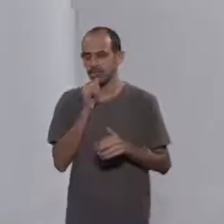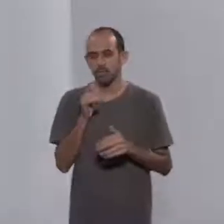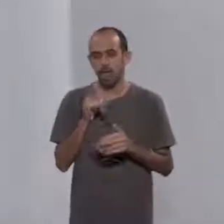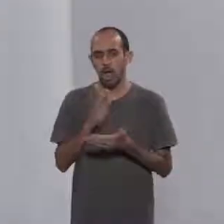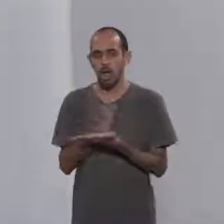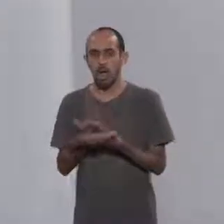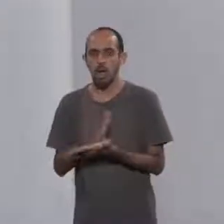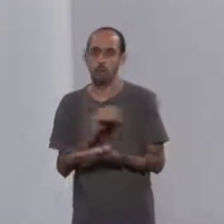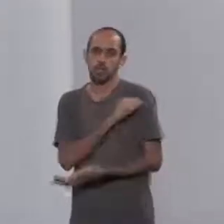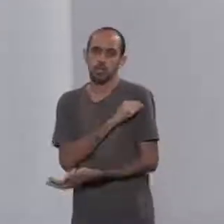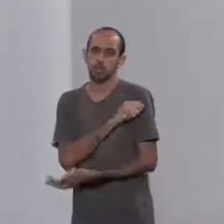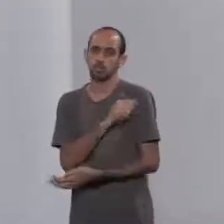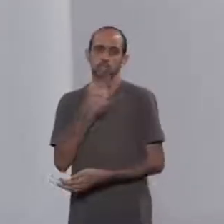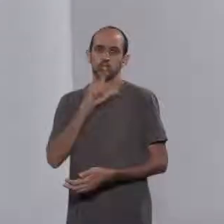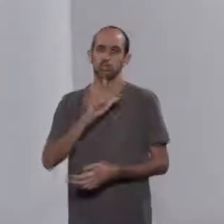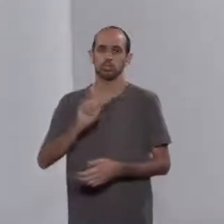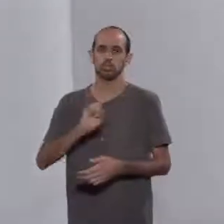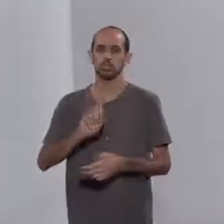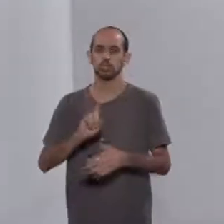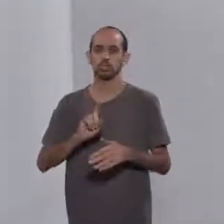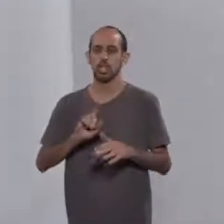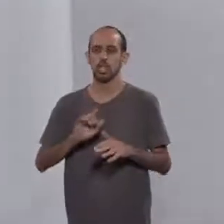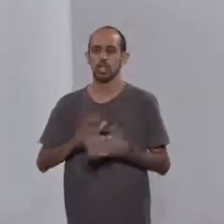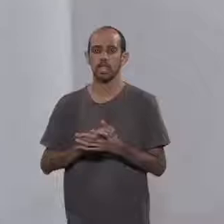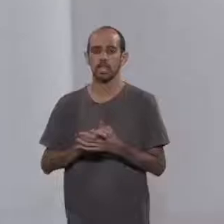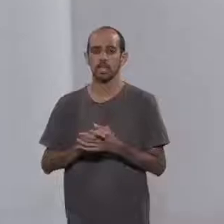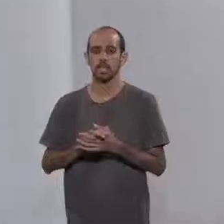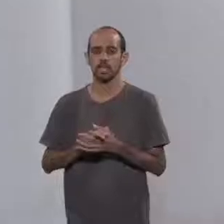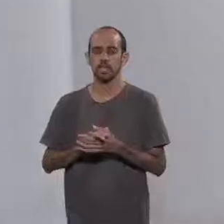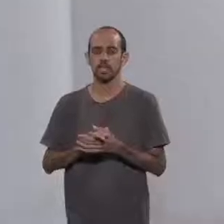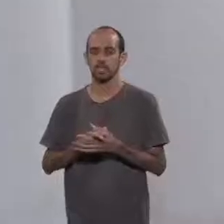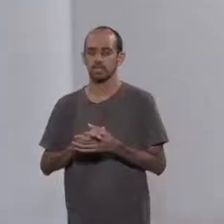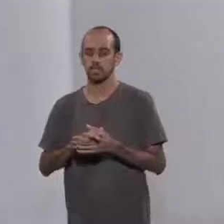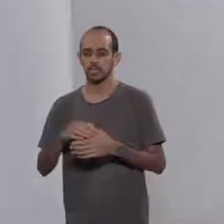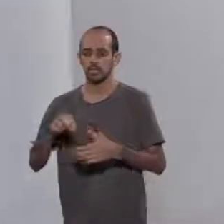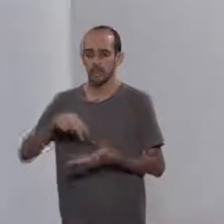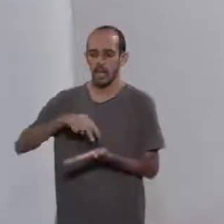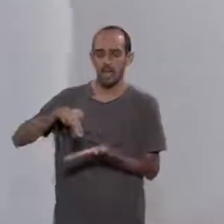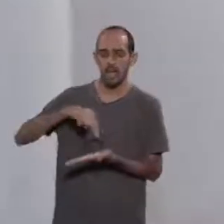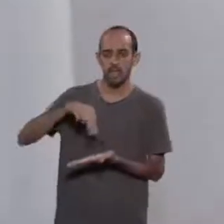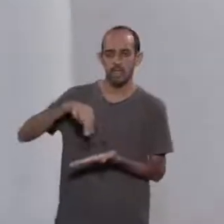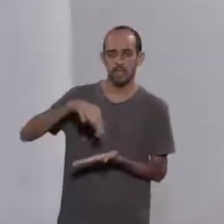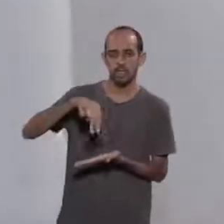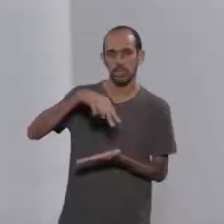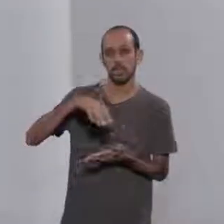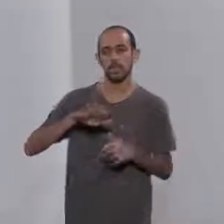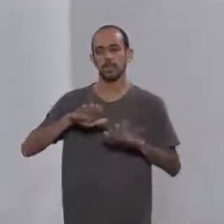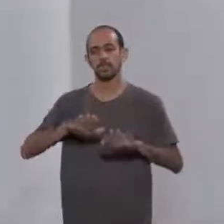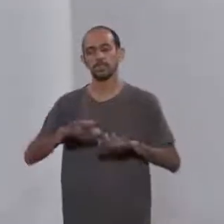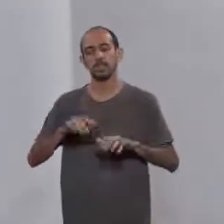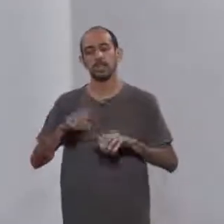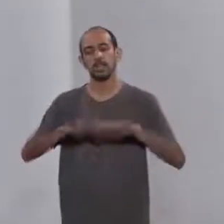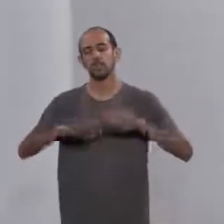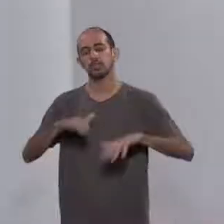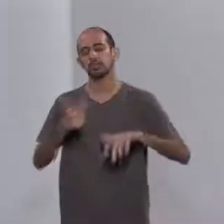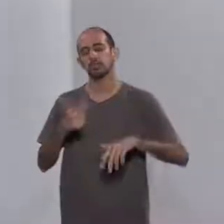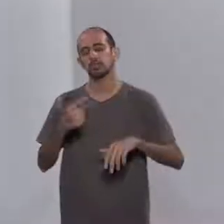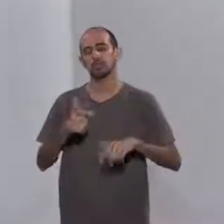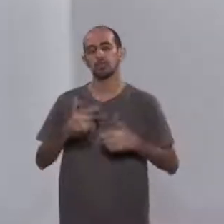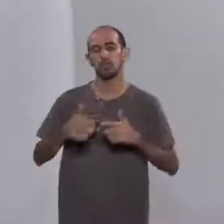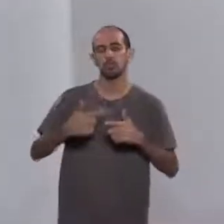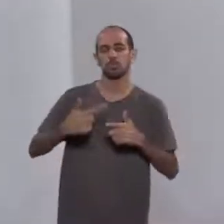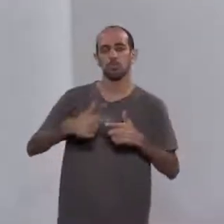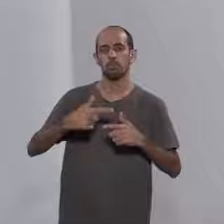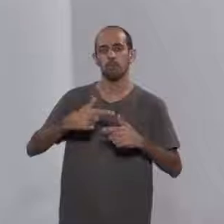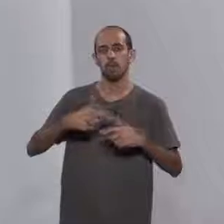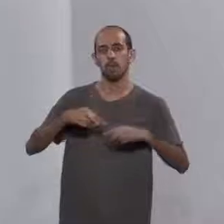conseguem ficar, tem muitas dificuldades de se locomover, embora não tenha nenhuma questão motora. Então, a gente faz